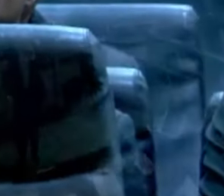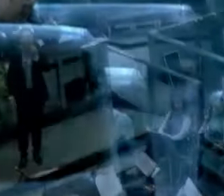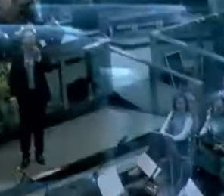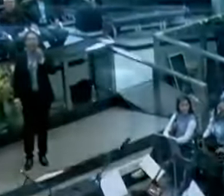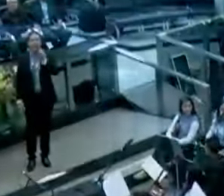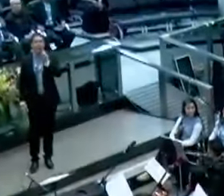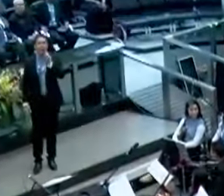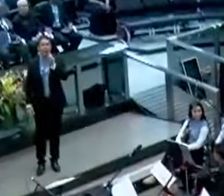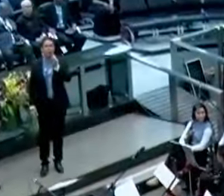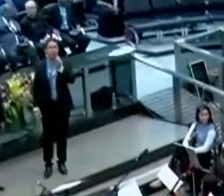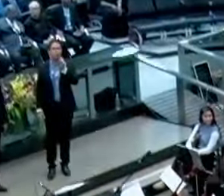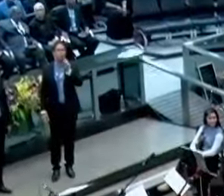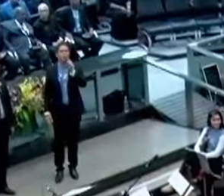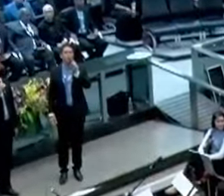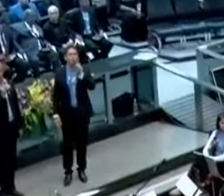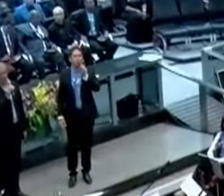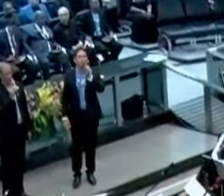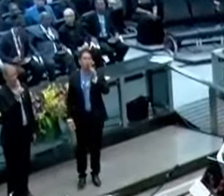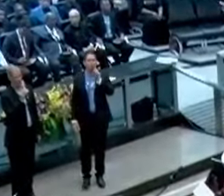Rei. A